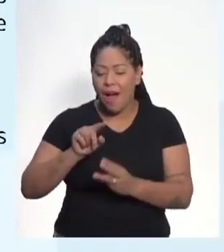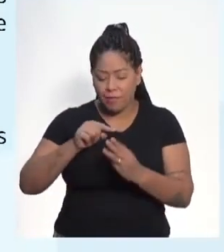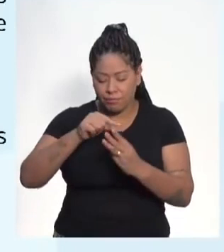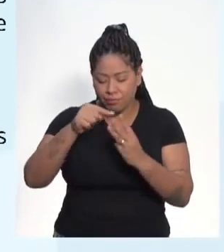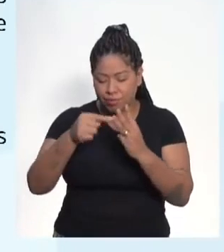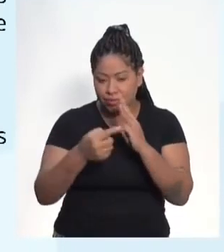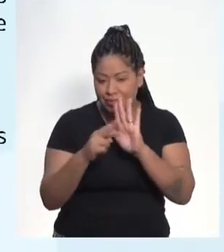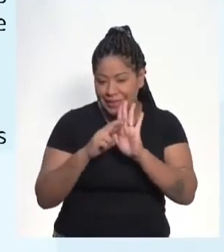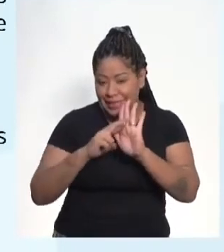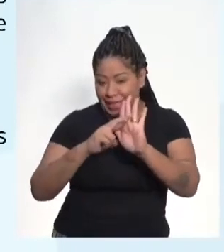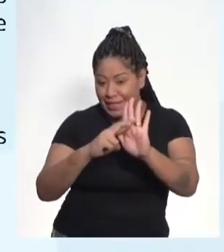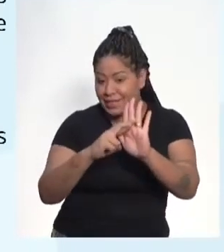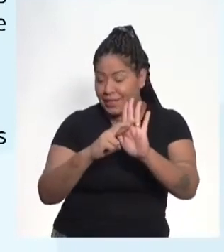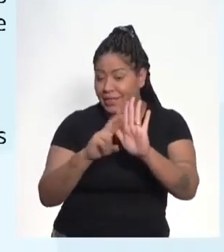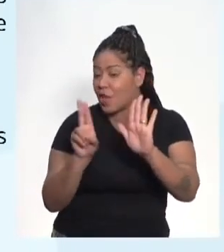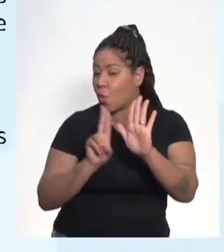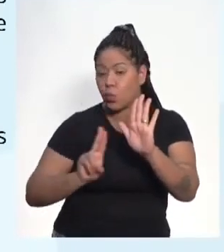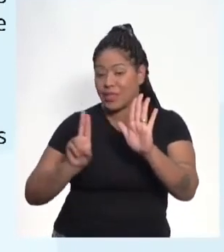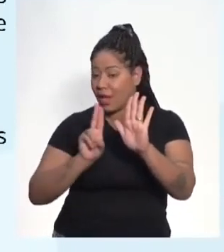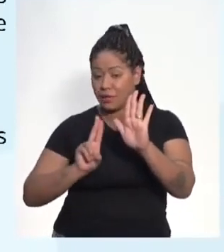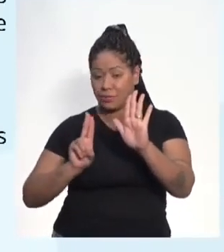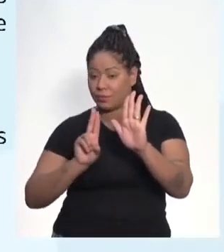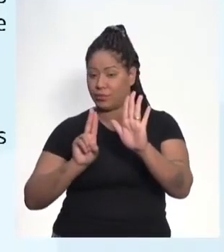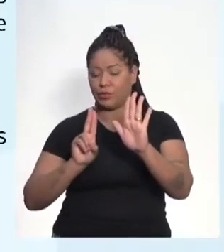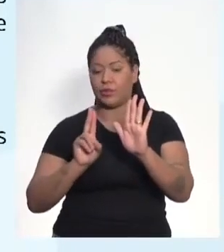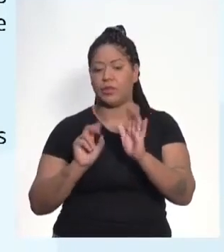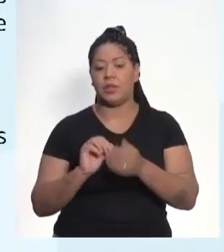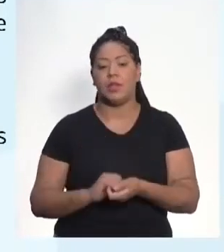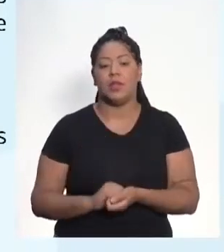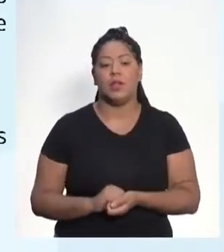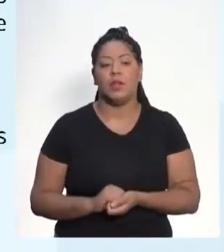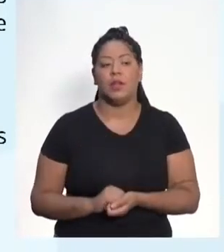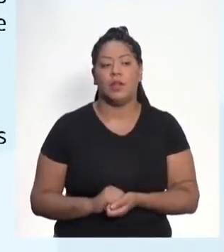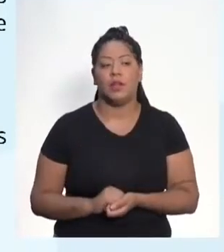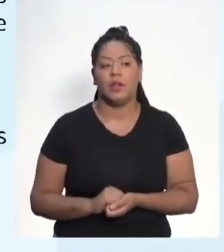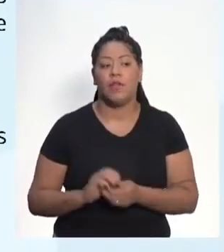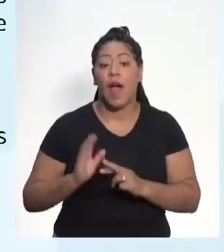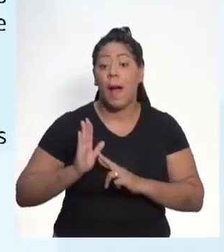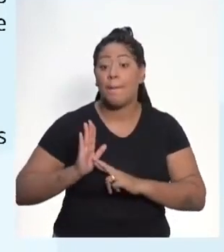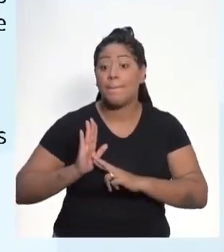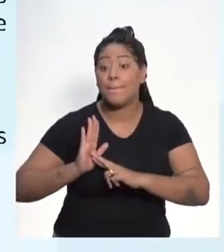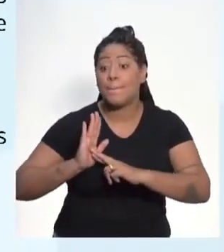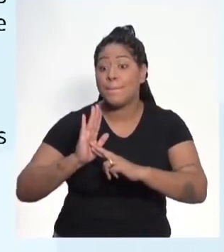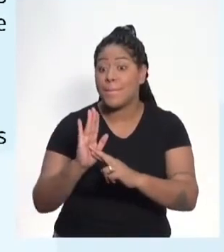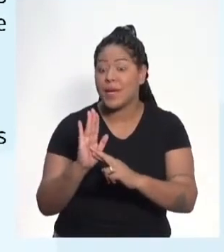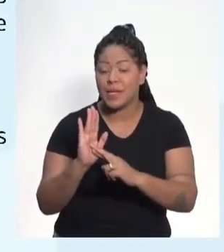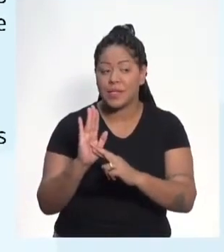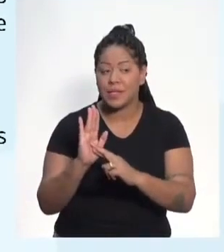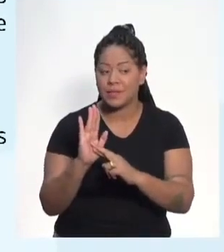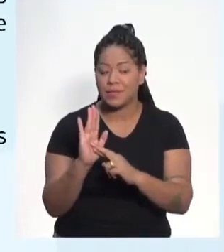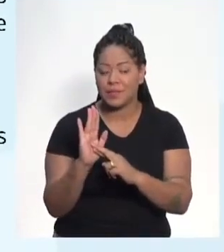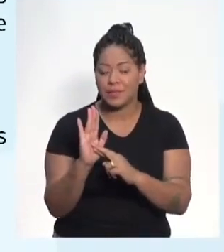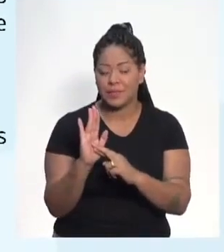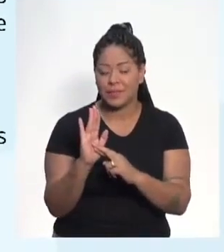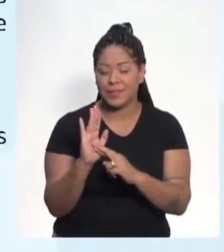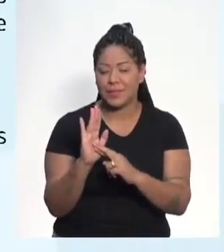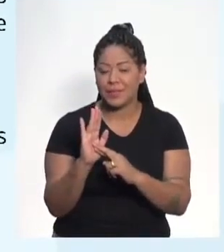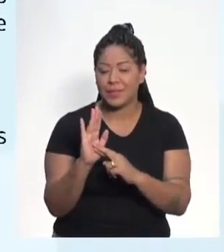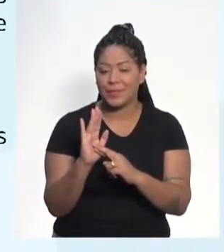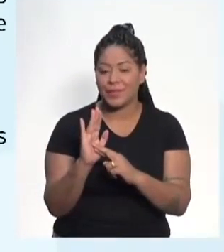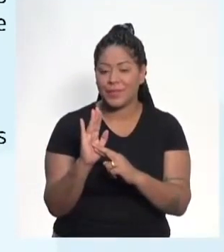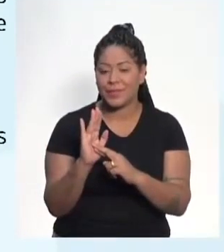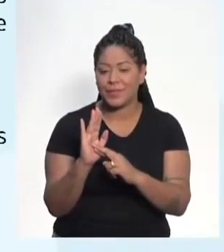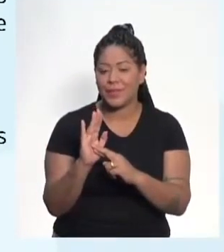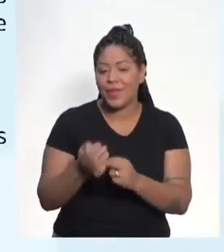que a gente não usa a regra de 3 para fazer a porcentagem. A regra de 3 aparecerá ao seu devido tempo aqui nos